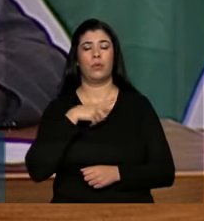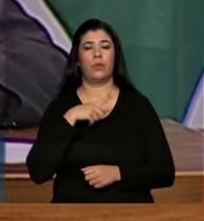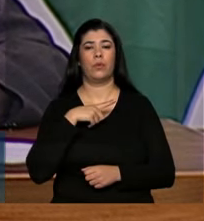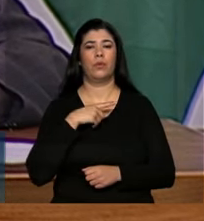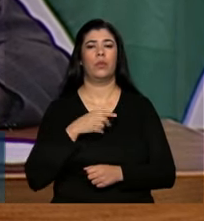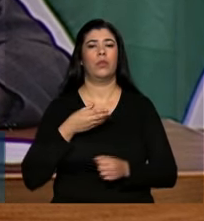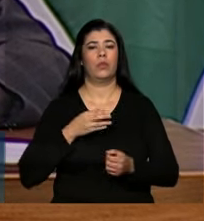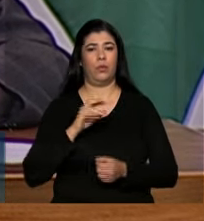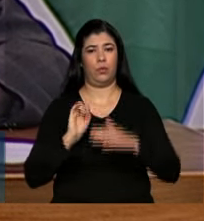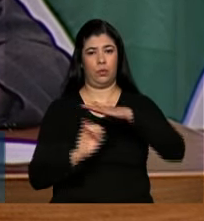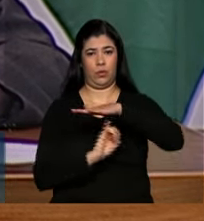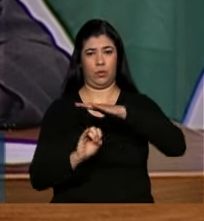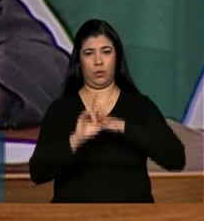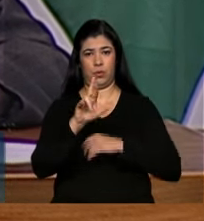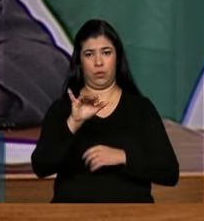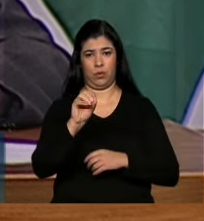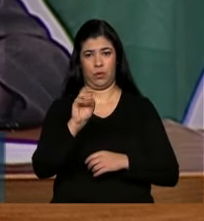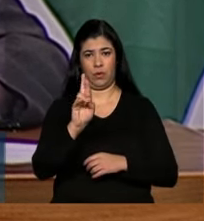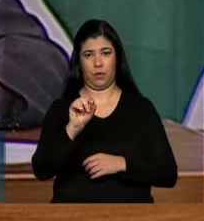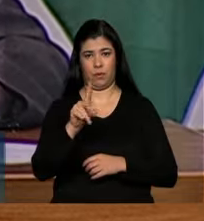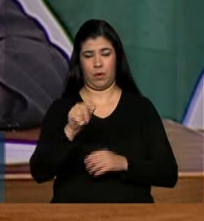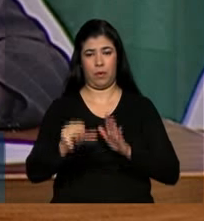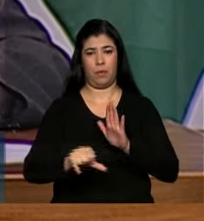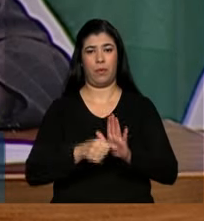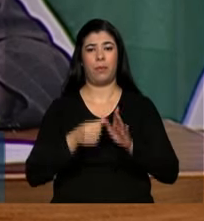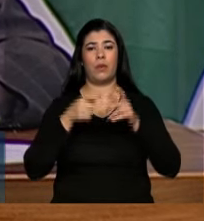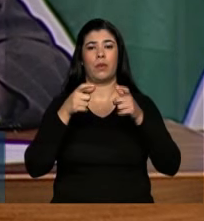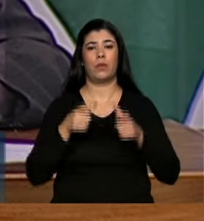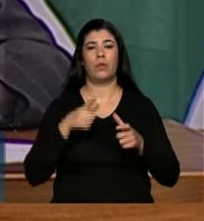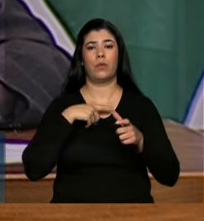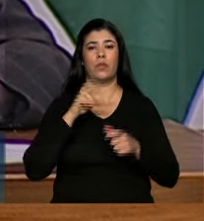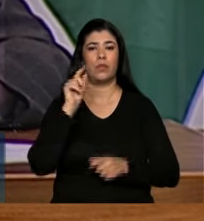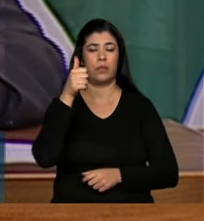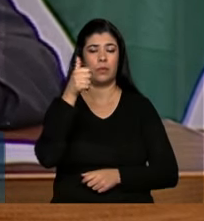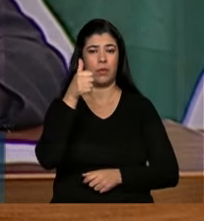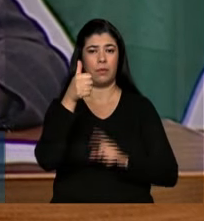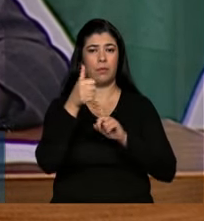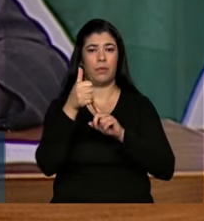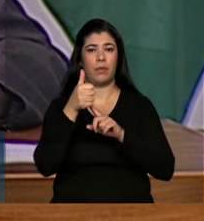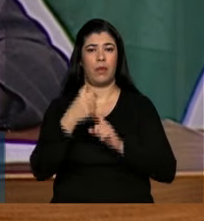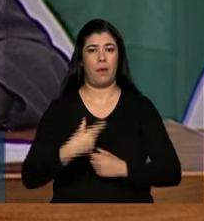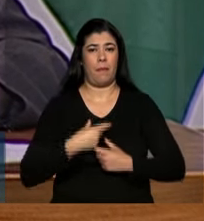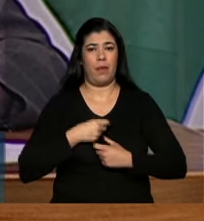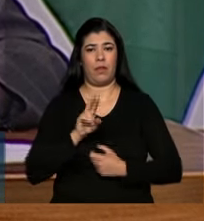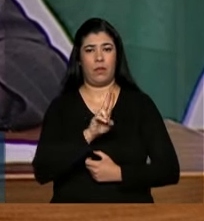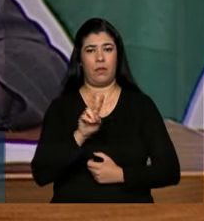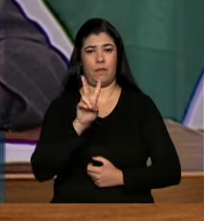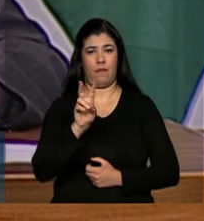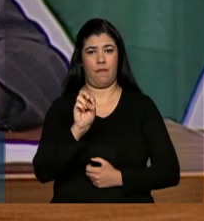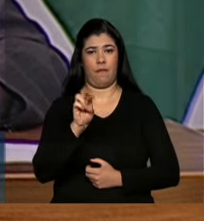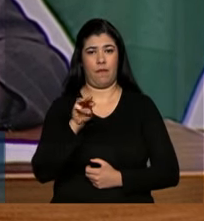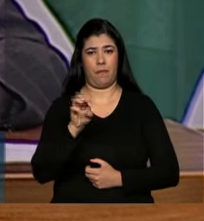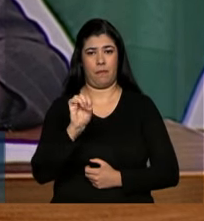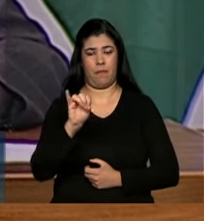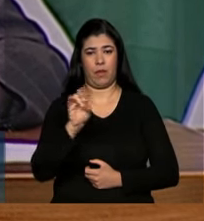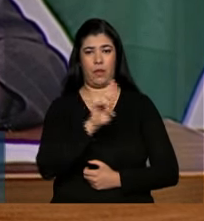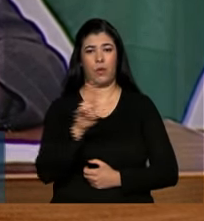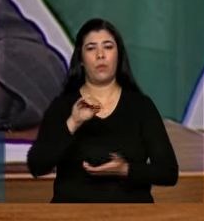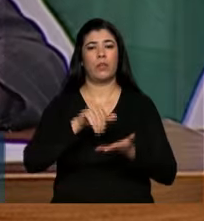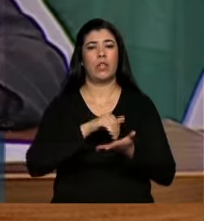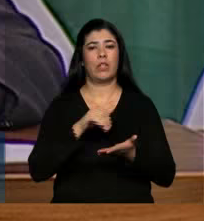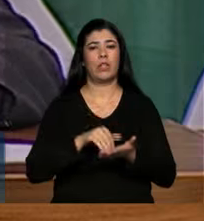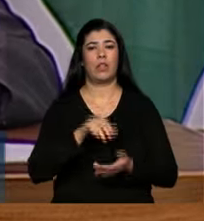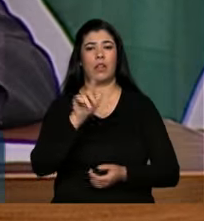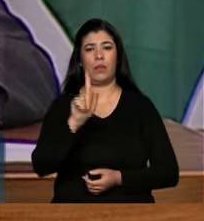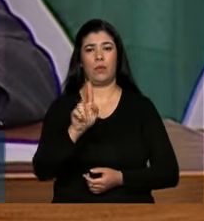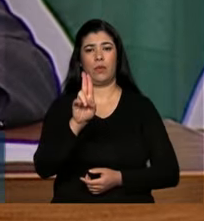primeiro lugar no curso de formação, recebe o prêmio Rio Branco, medalha de vermelho, o secretário Guilherme Rafael